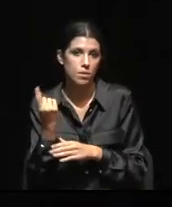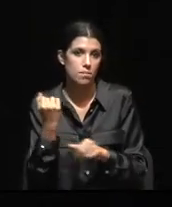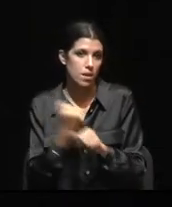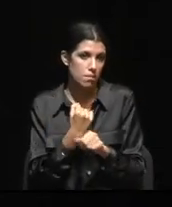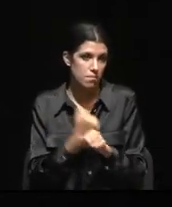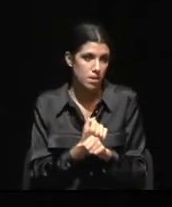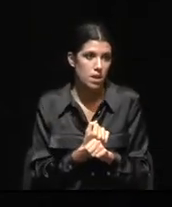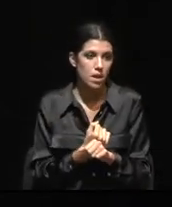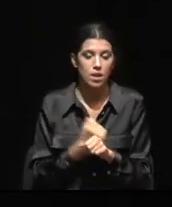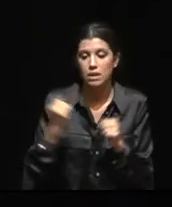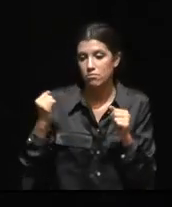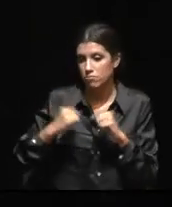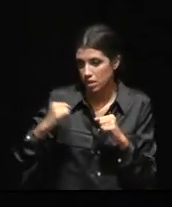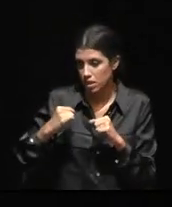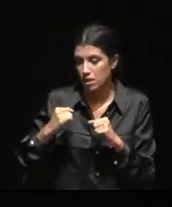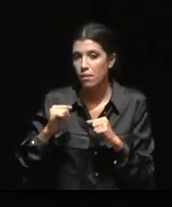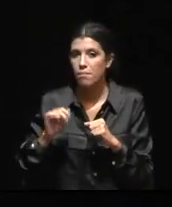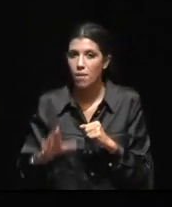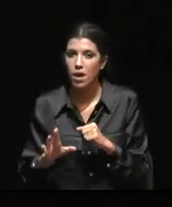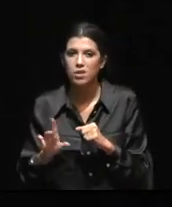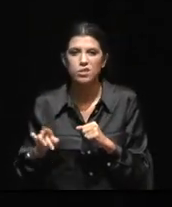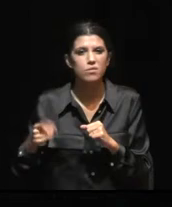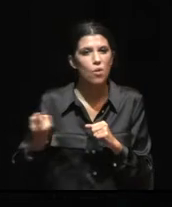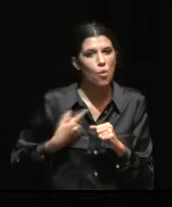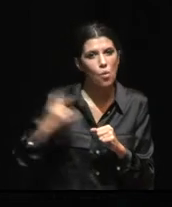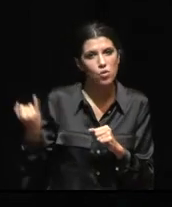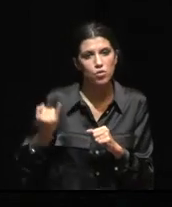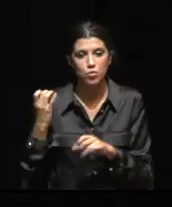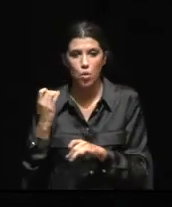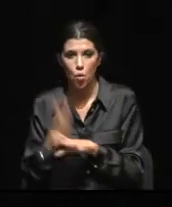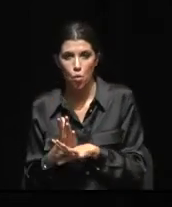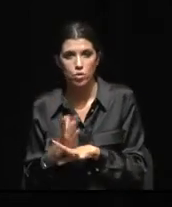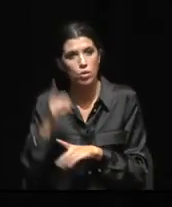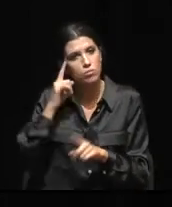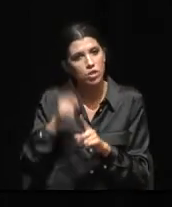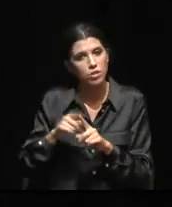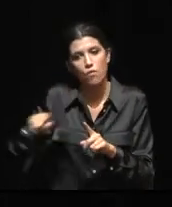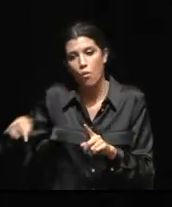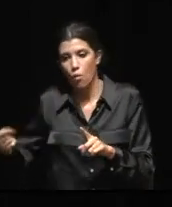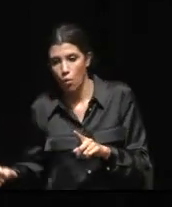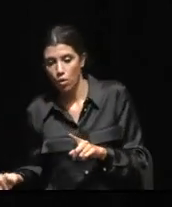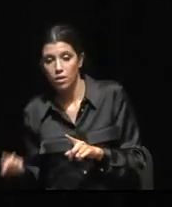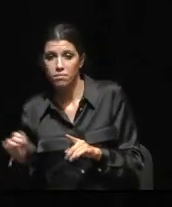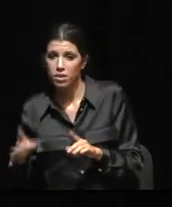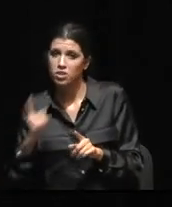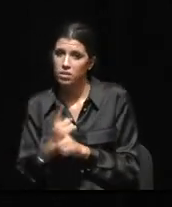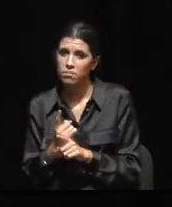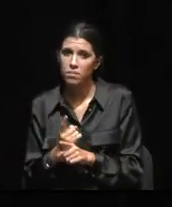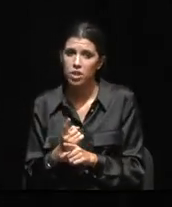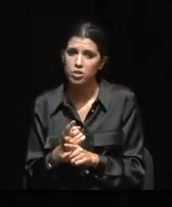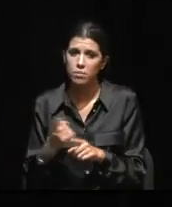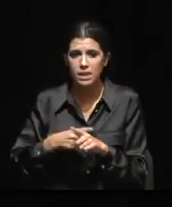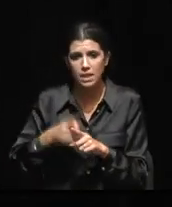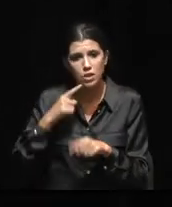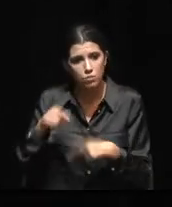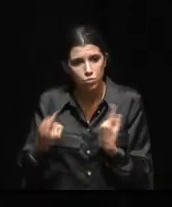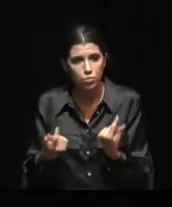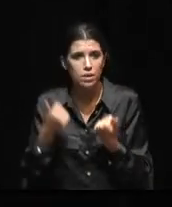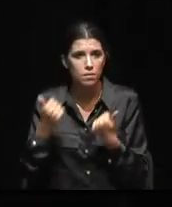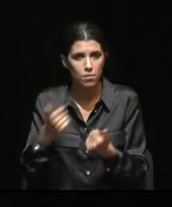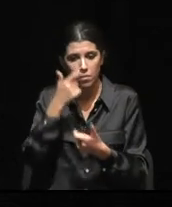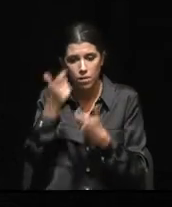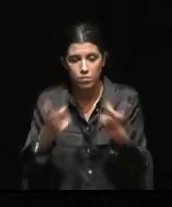concordamos é um dos critérios válidos mas há instituições que não t objetivo mas que são úteis à comunidade e são de interesse público